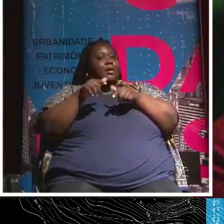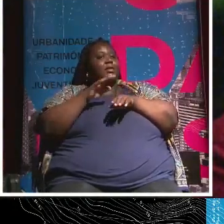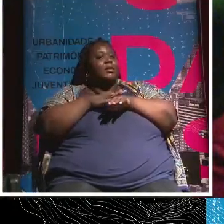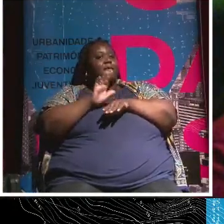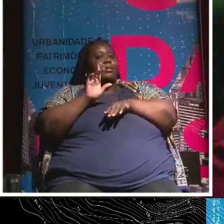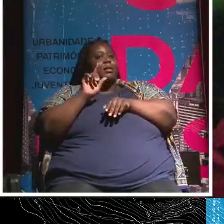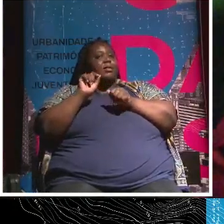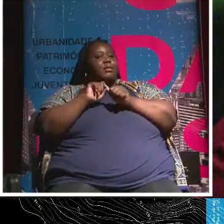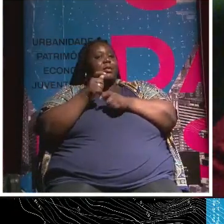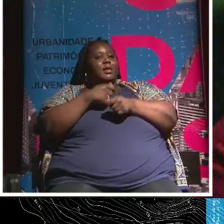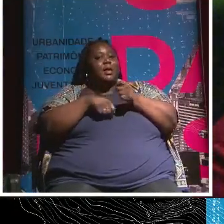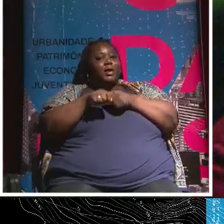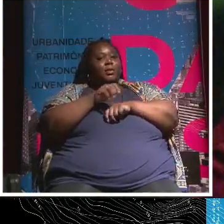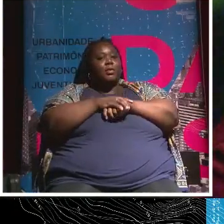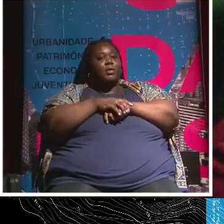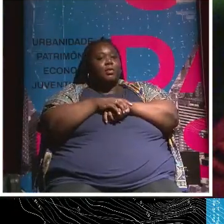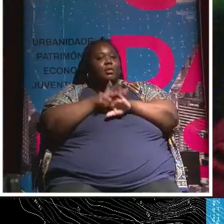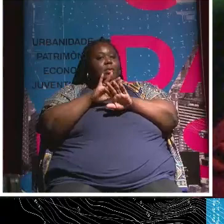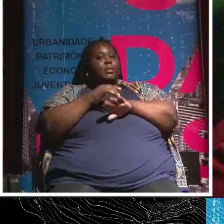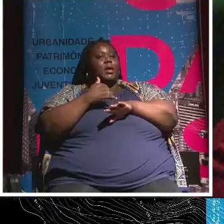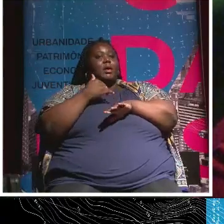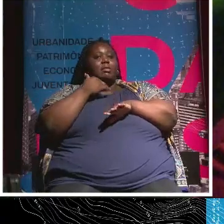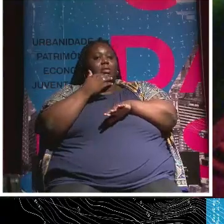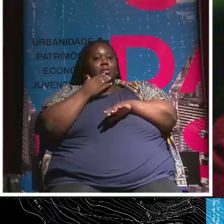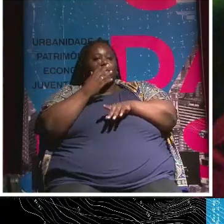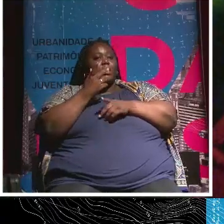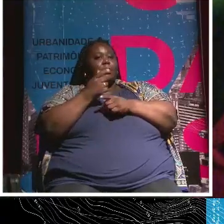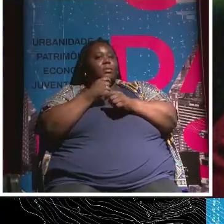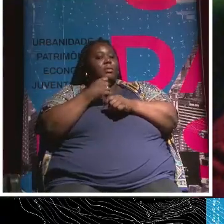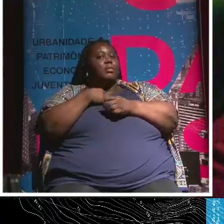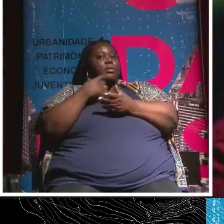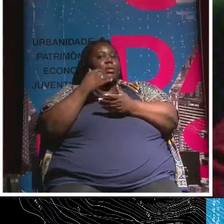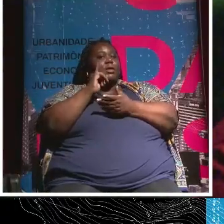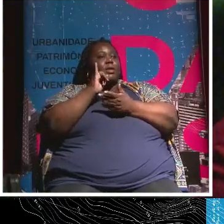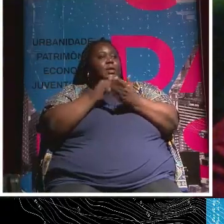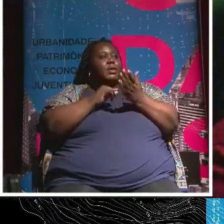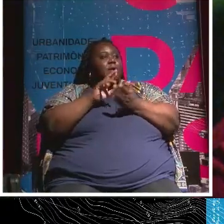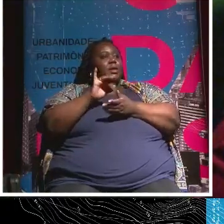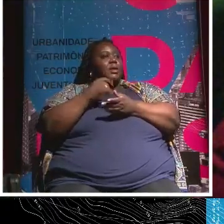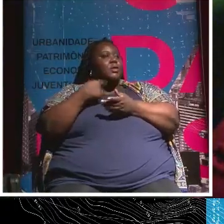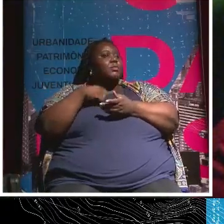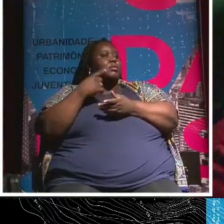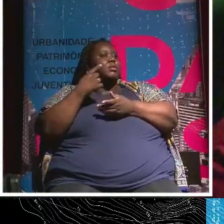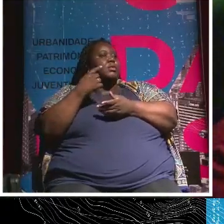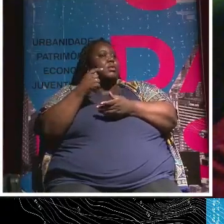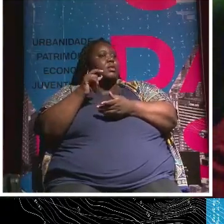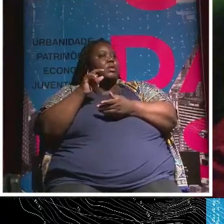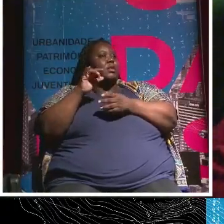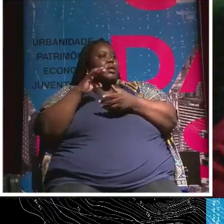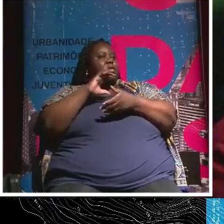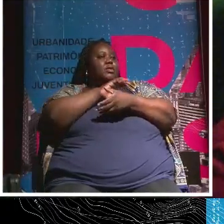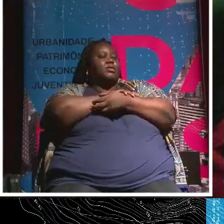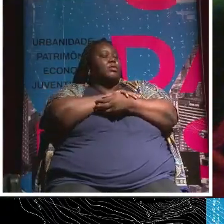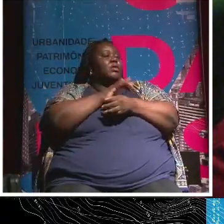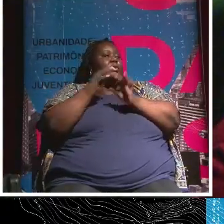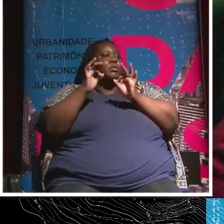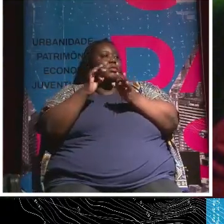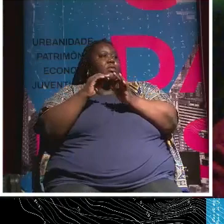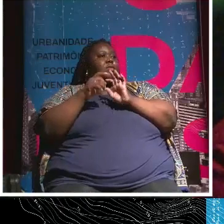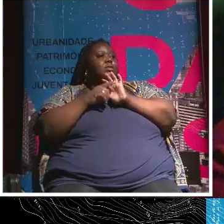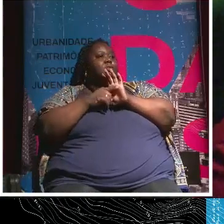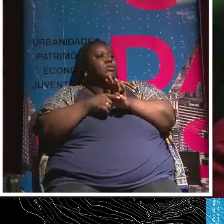geram a economia na cidade. Só que isso não vai para o cálculo do imposto de renda. A gente não tem CNPJ, a gente não tem associação, a gente não